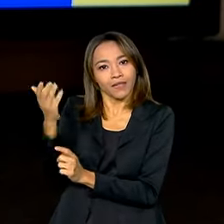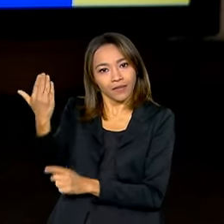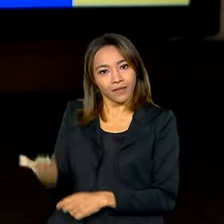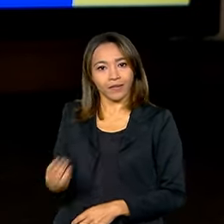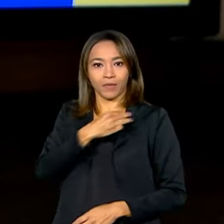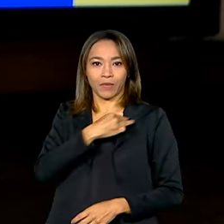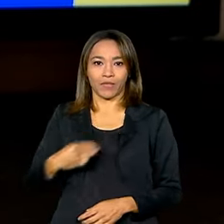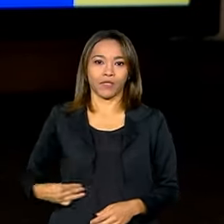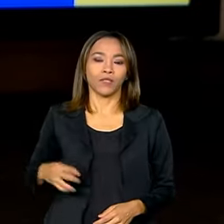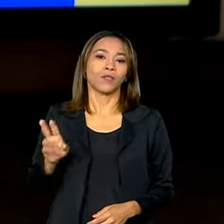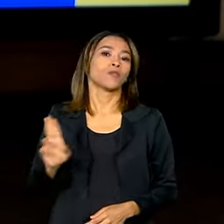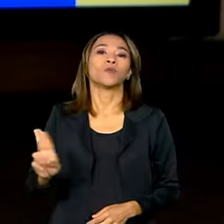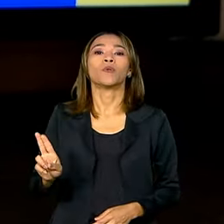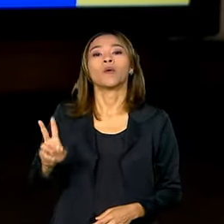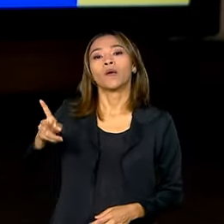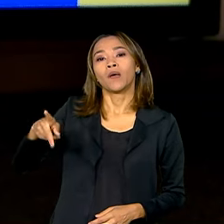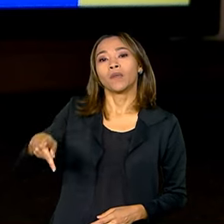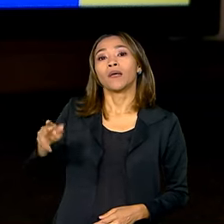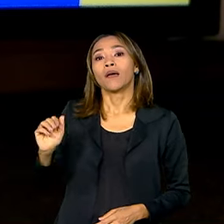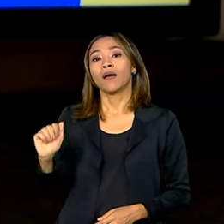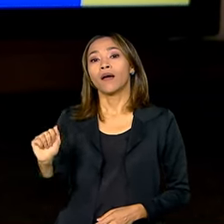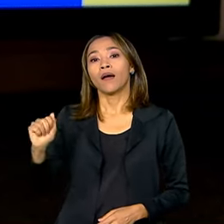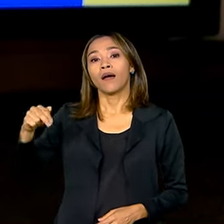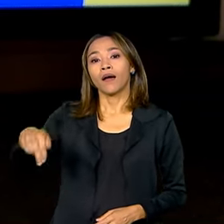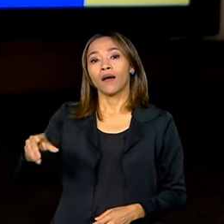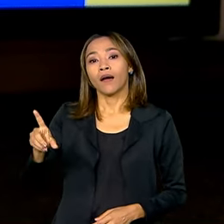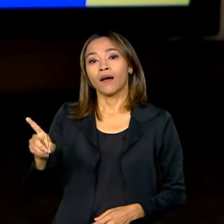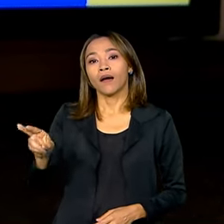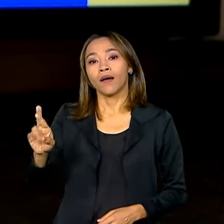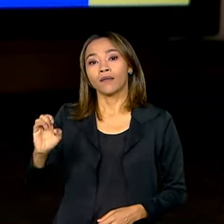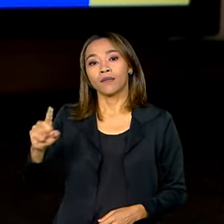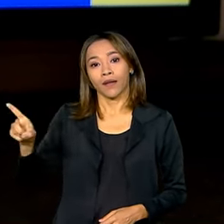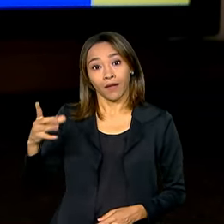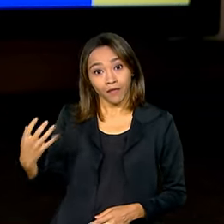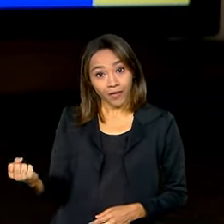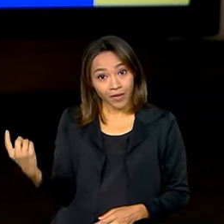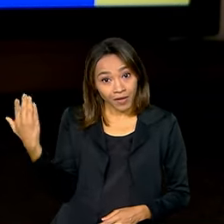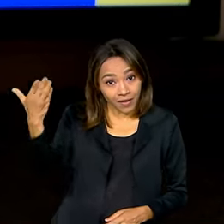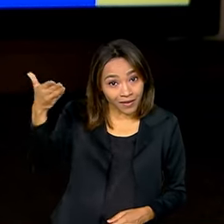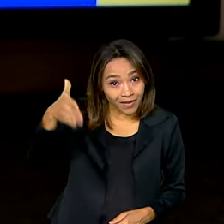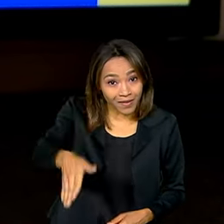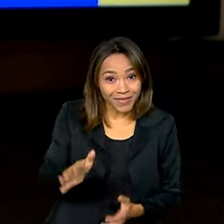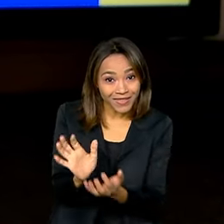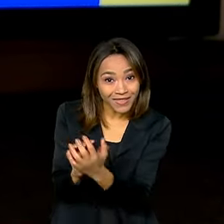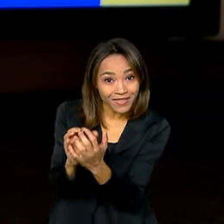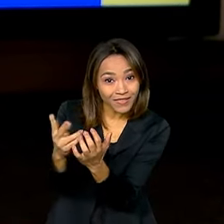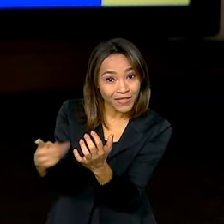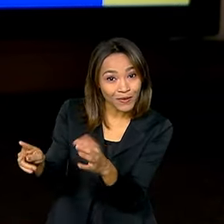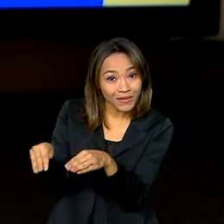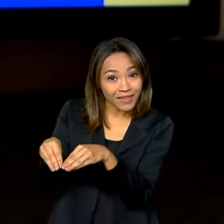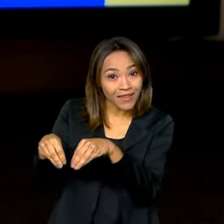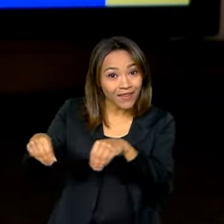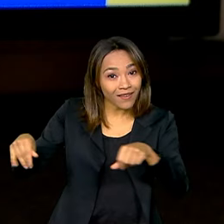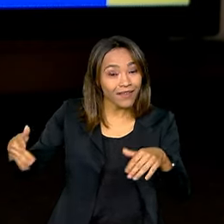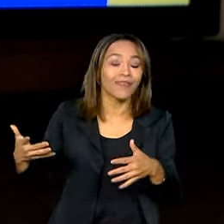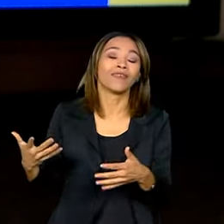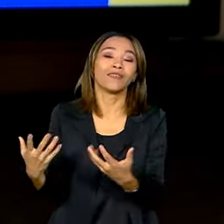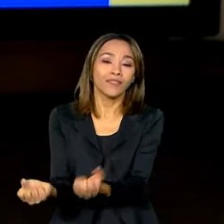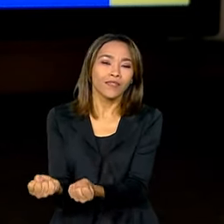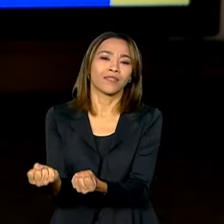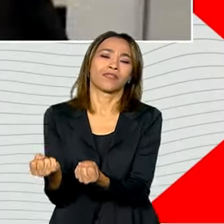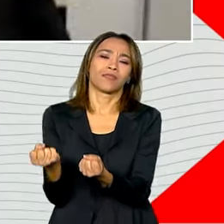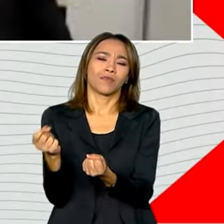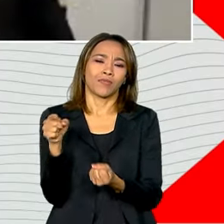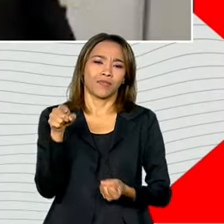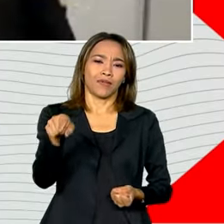Paula. Ministro, vamos então à sua terra, vamos a Recife, vamos a Pernambuco, vamos à Rádio